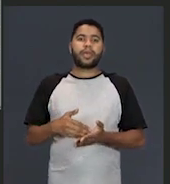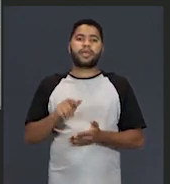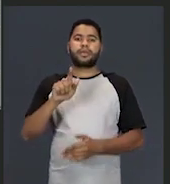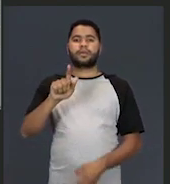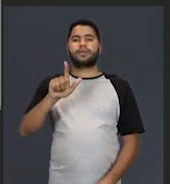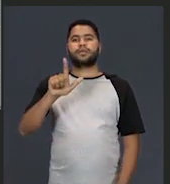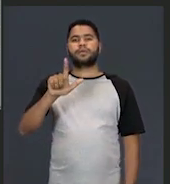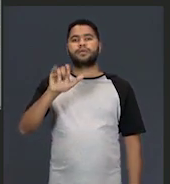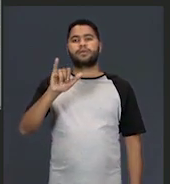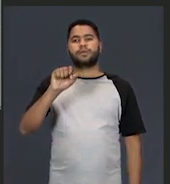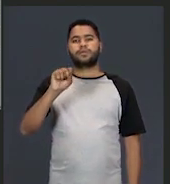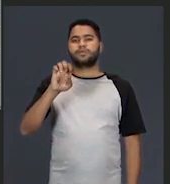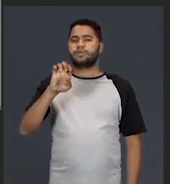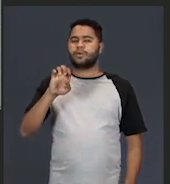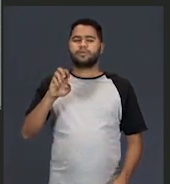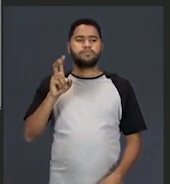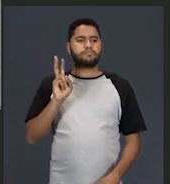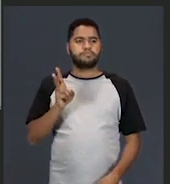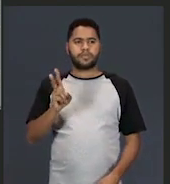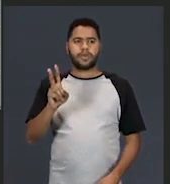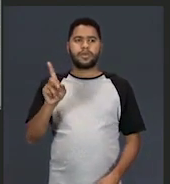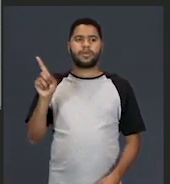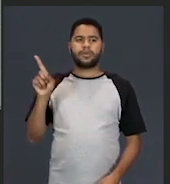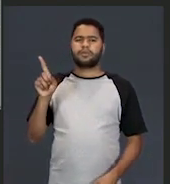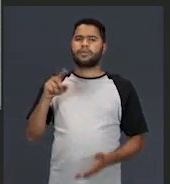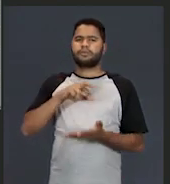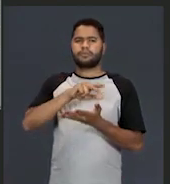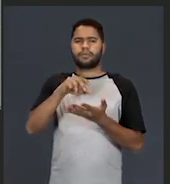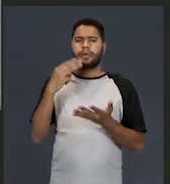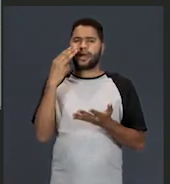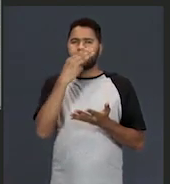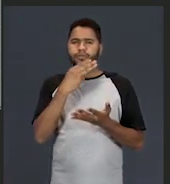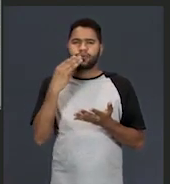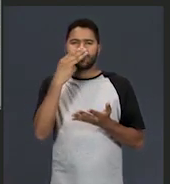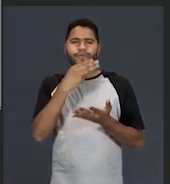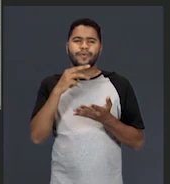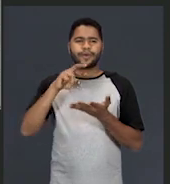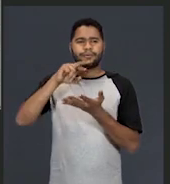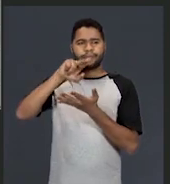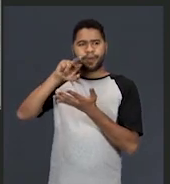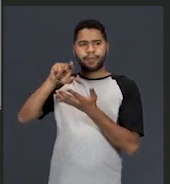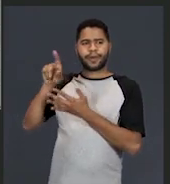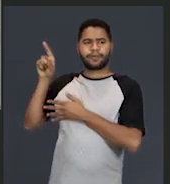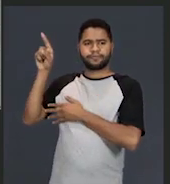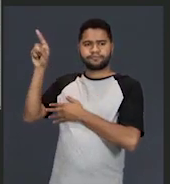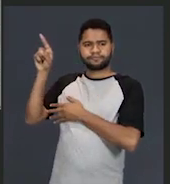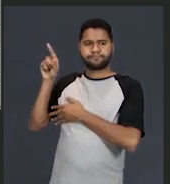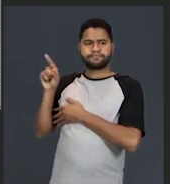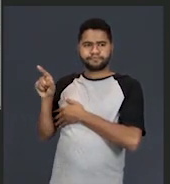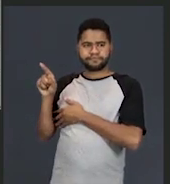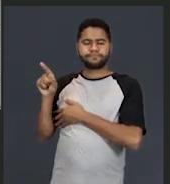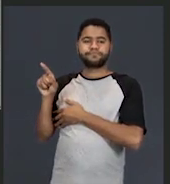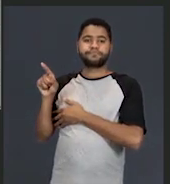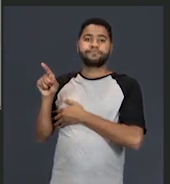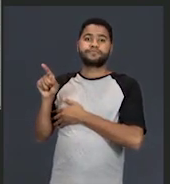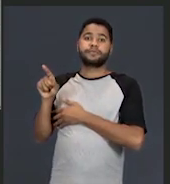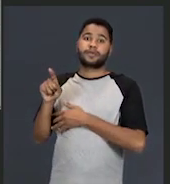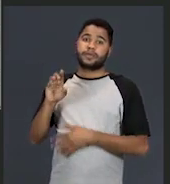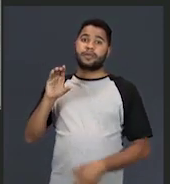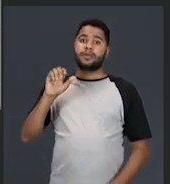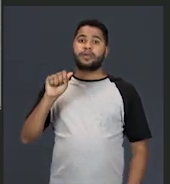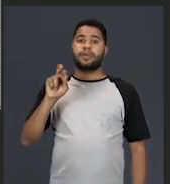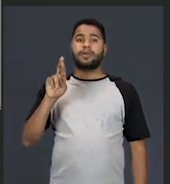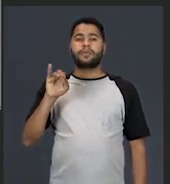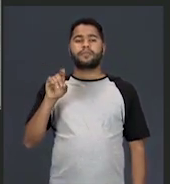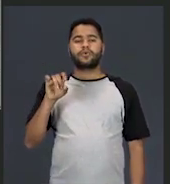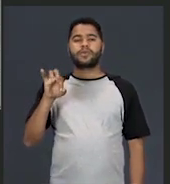aqui? Mesma coisa, olha, sacarose, lactose, né, que são aí carboidratos, vão